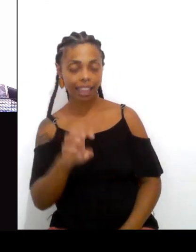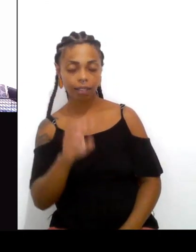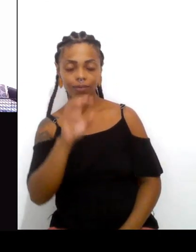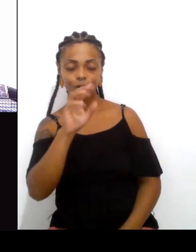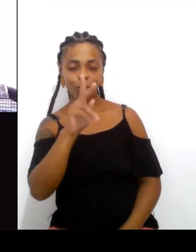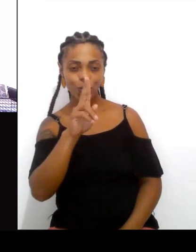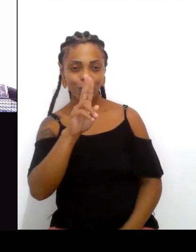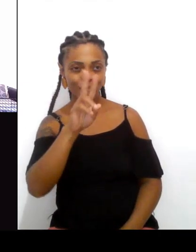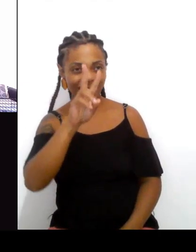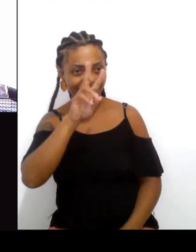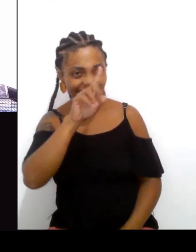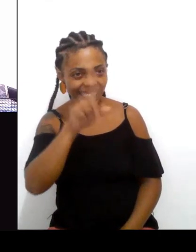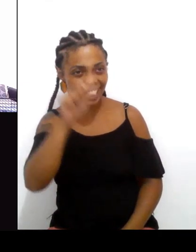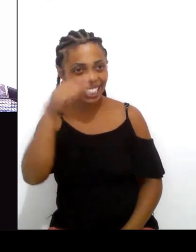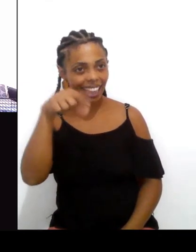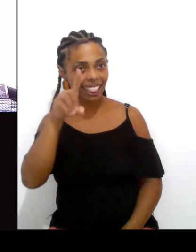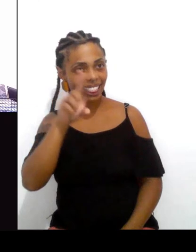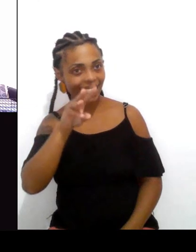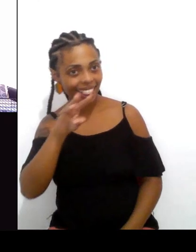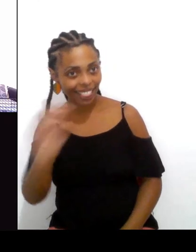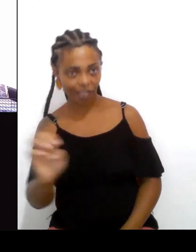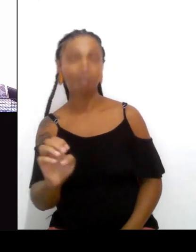a Laura